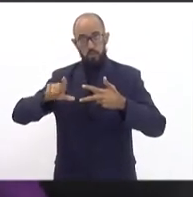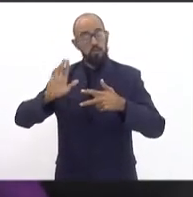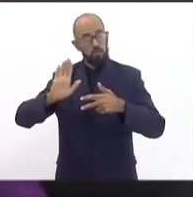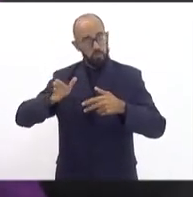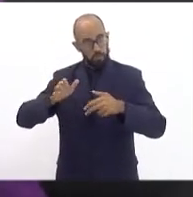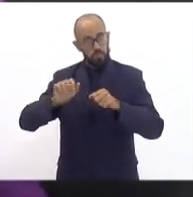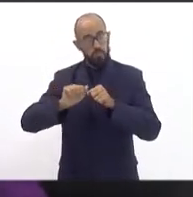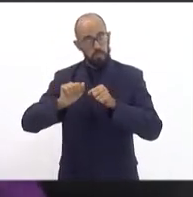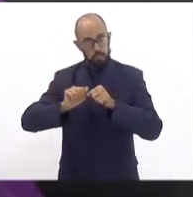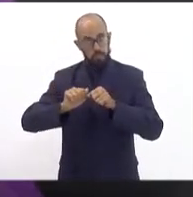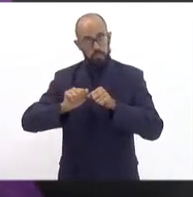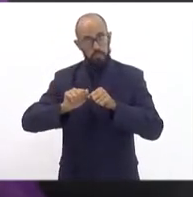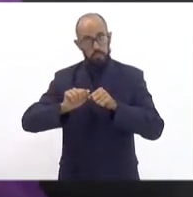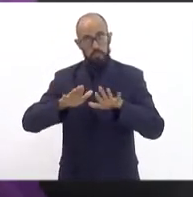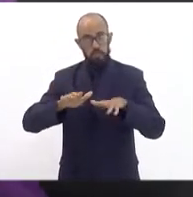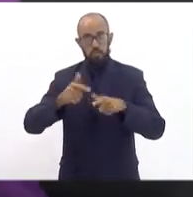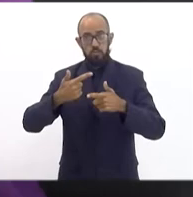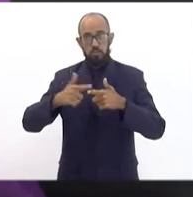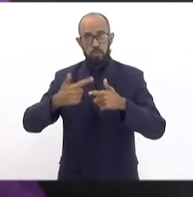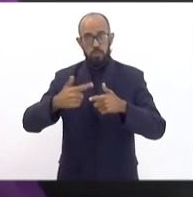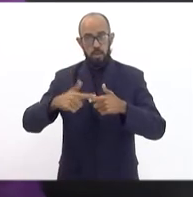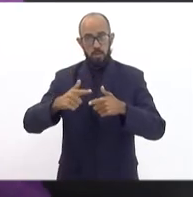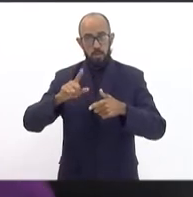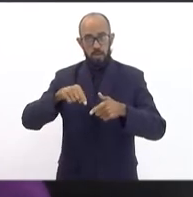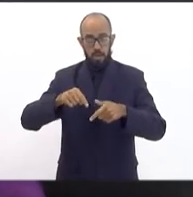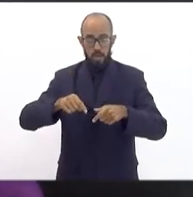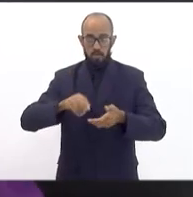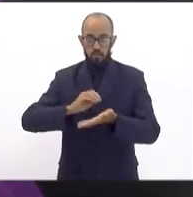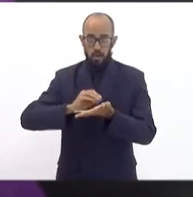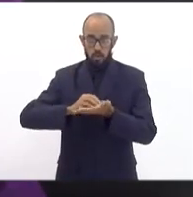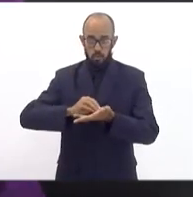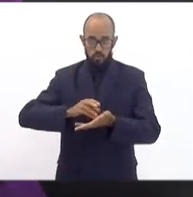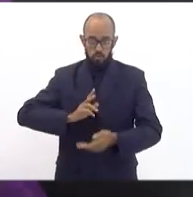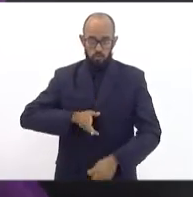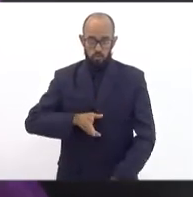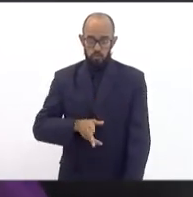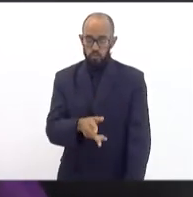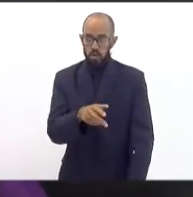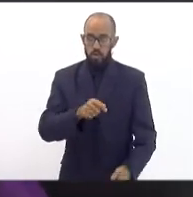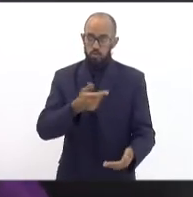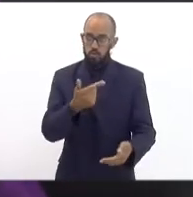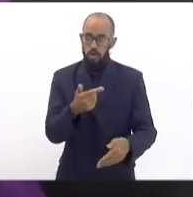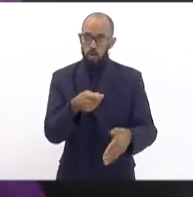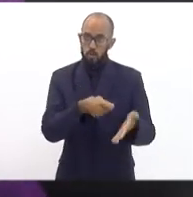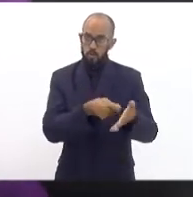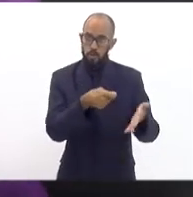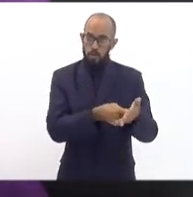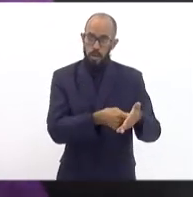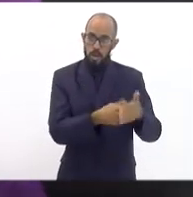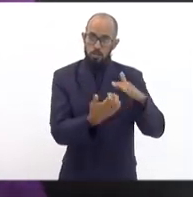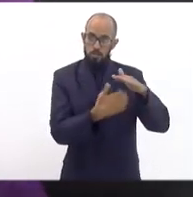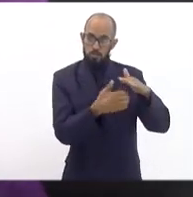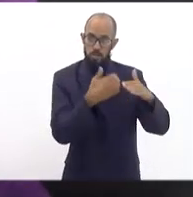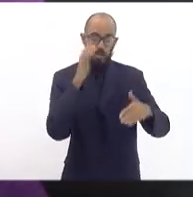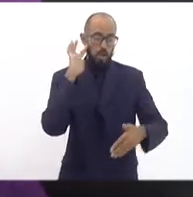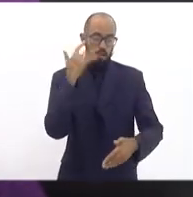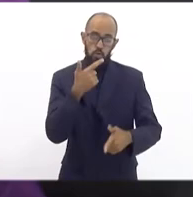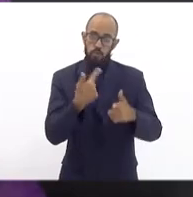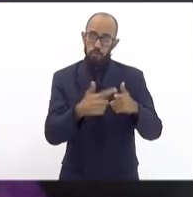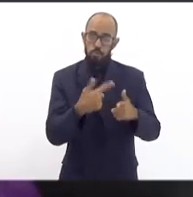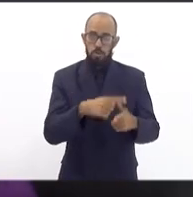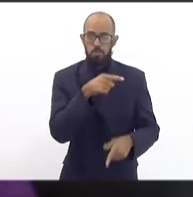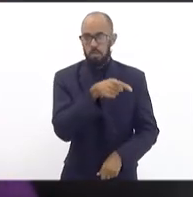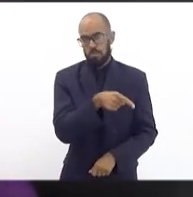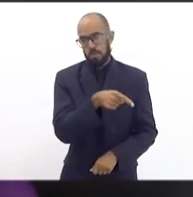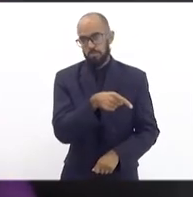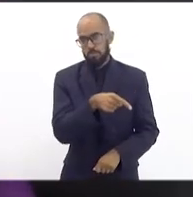no caso é a Secretaria e a Getransp, que não dá continuidade, que não obriga a concessionária, que é a supervia, a resolver definitivamente